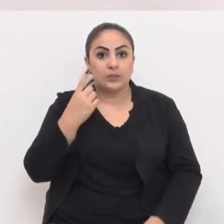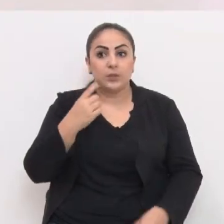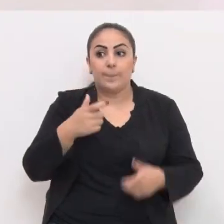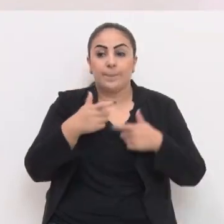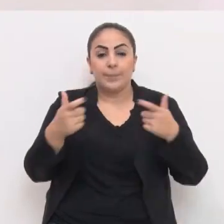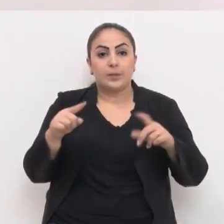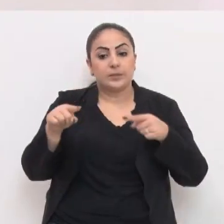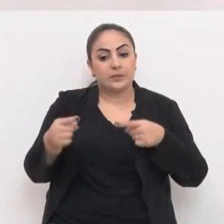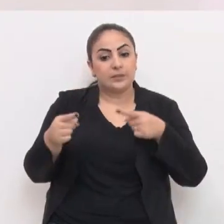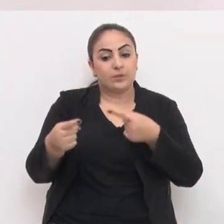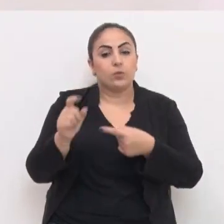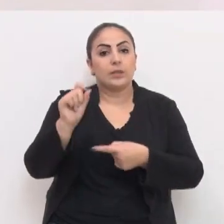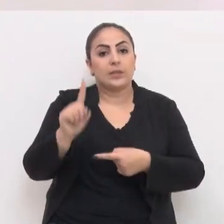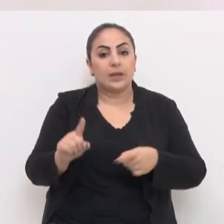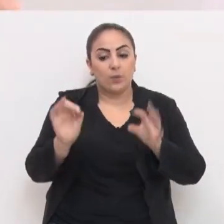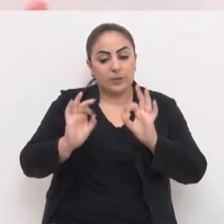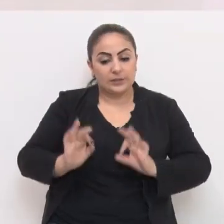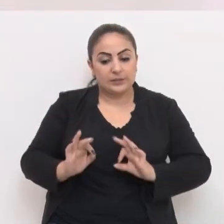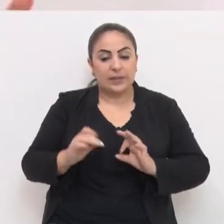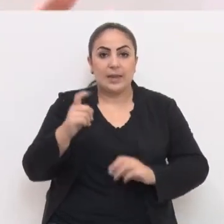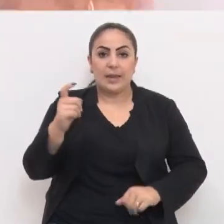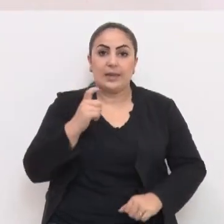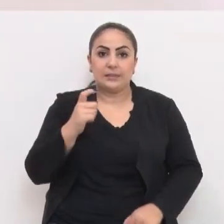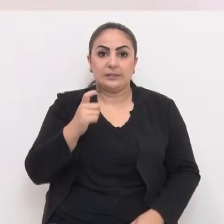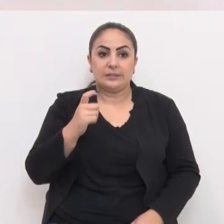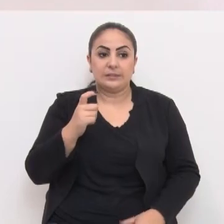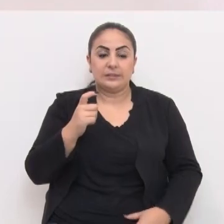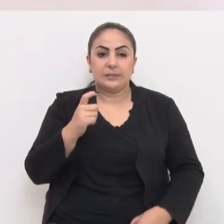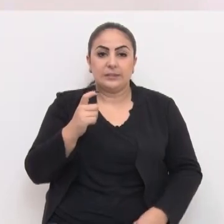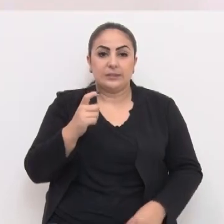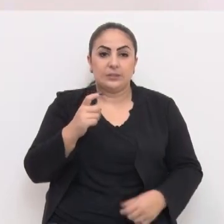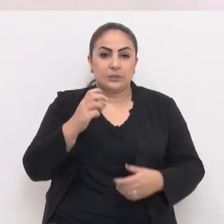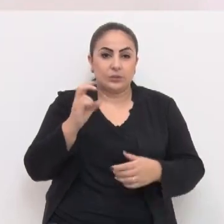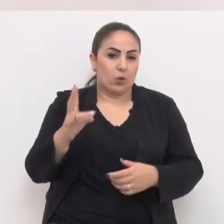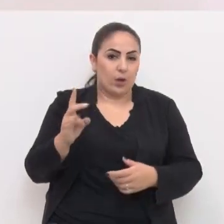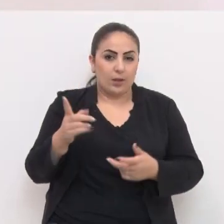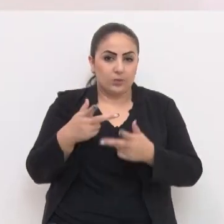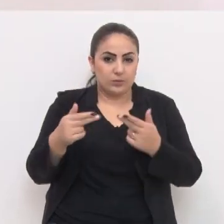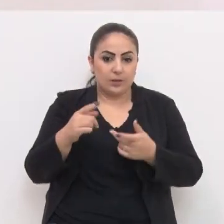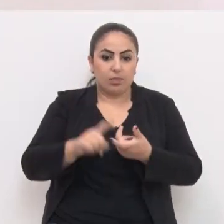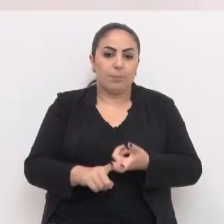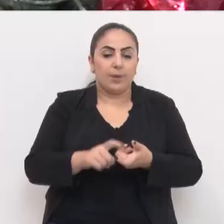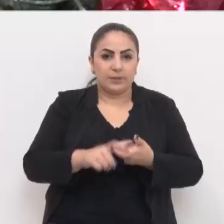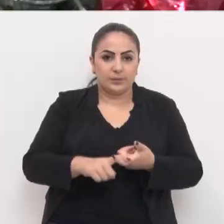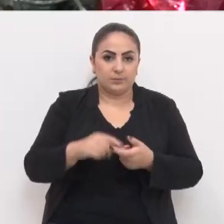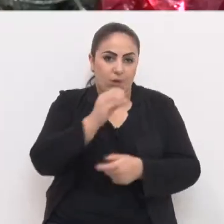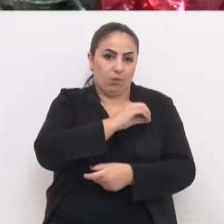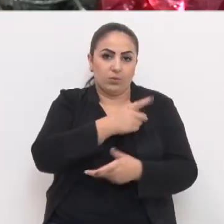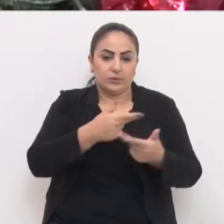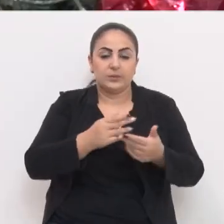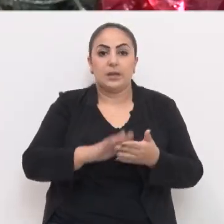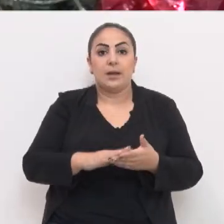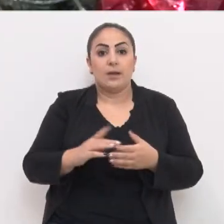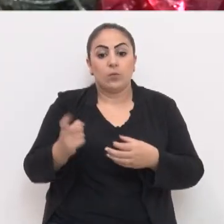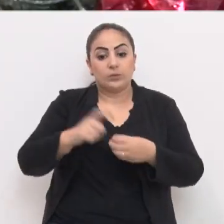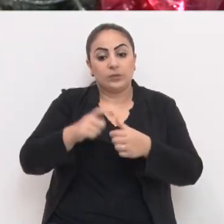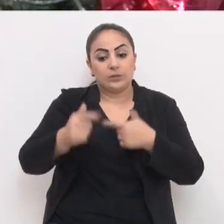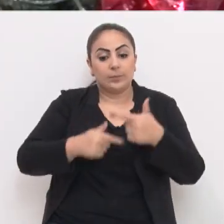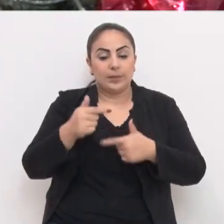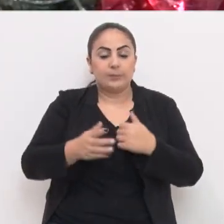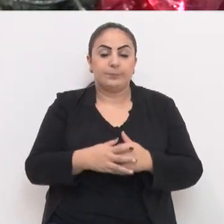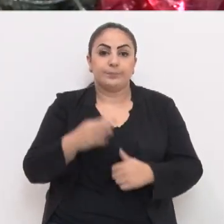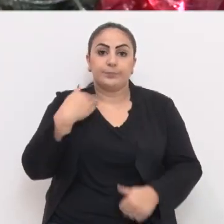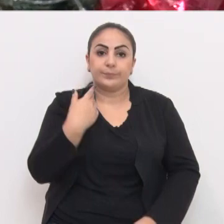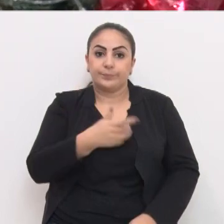dos maiores desafios é preparar os ex-dependentes para o mercado de trabalho. Nós temos uma sociedade muitas vezes